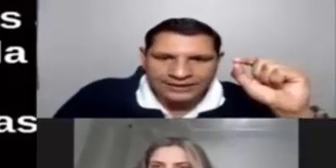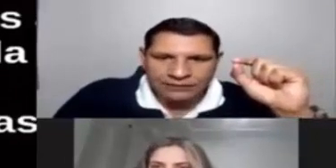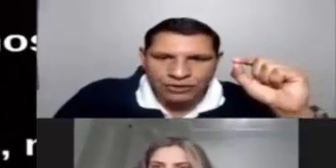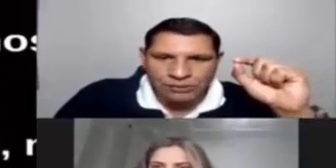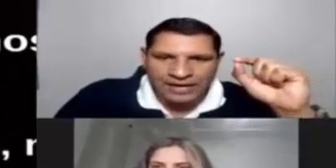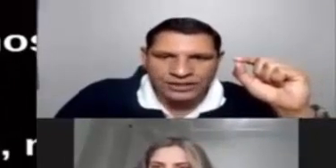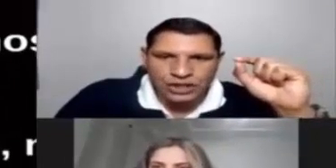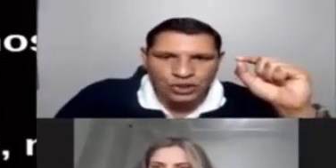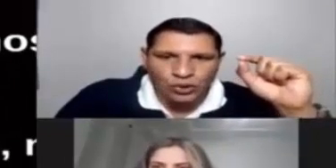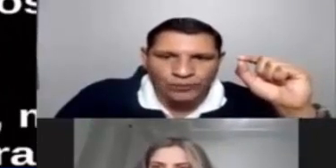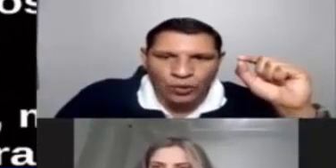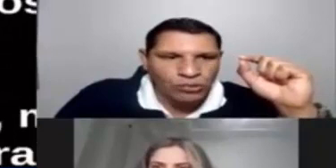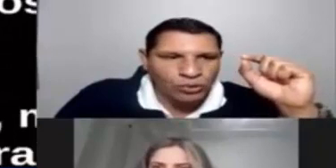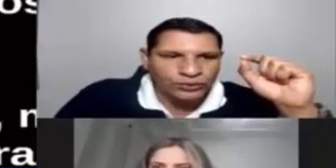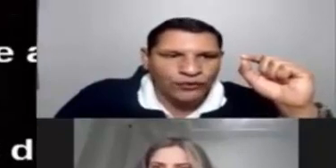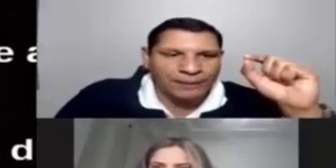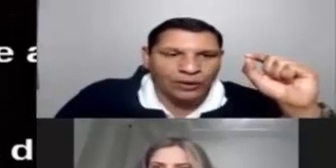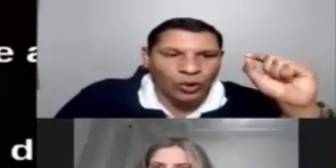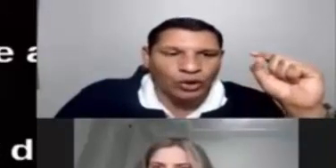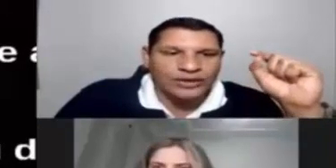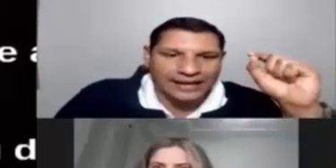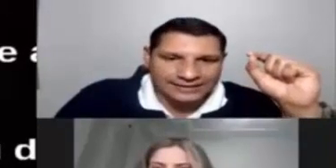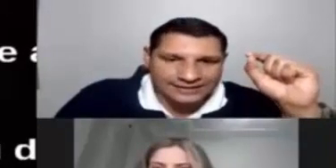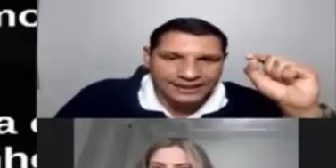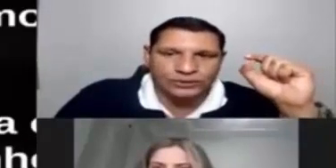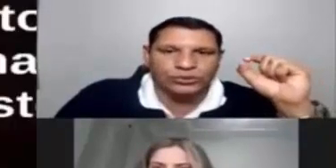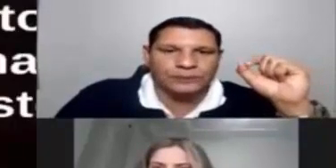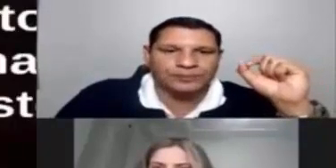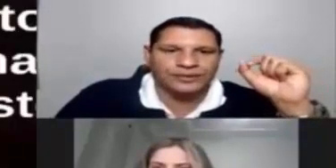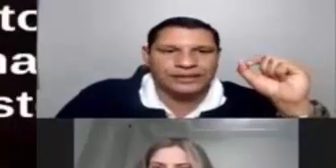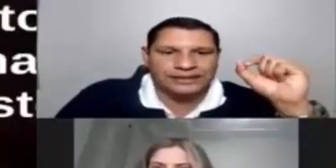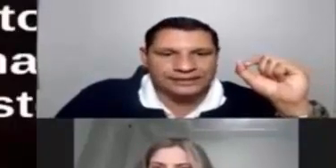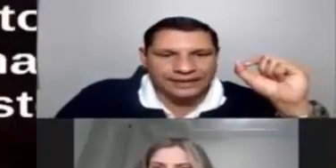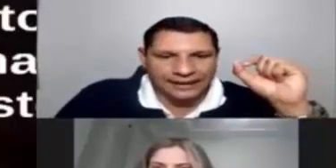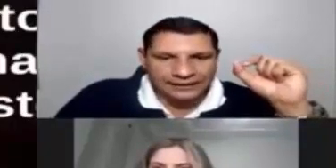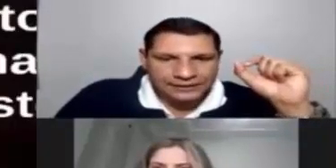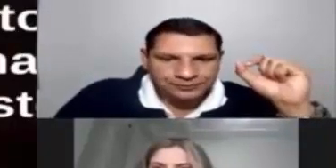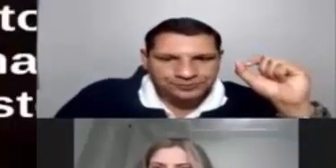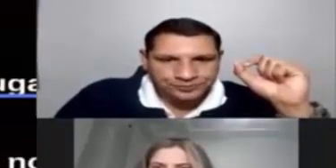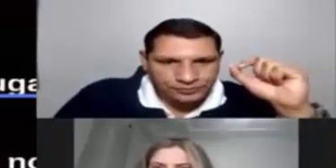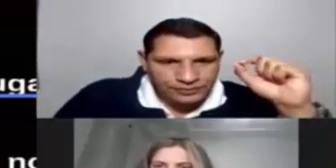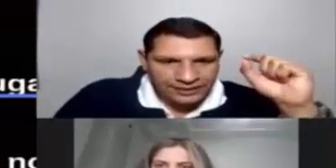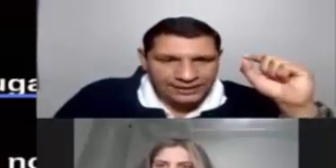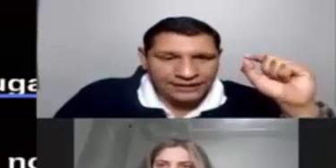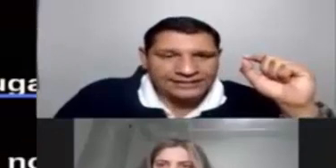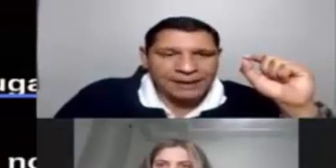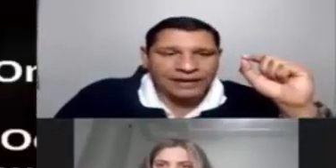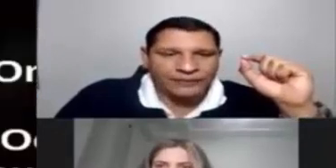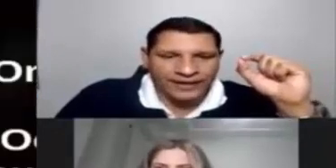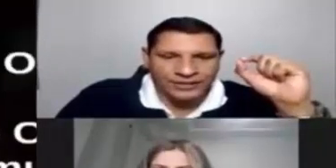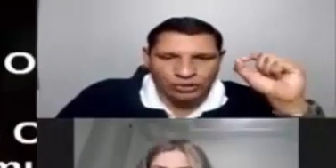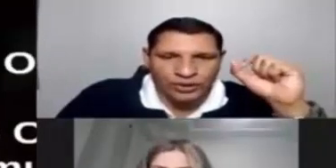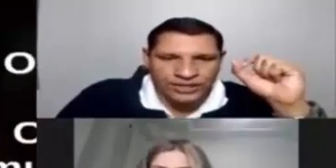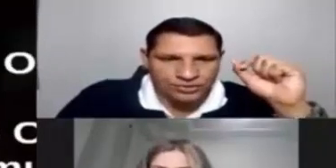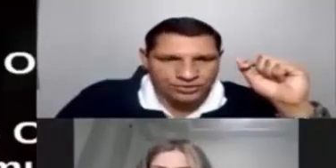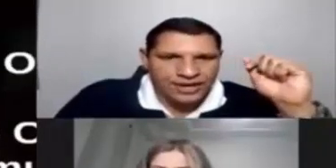aqui eles vão chamar de deixou o mundo e foi para o lugar santo tá ele vai dizer mais na